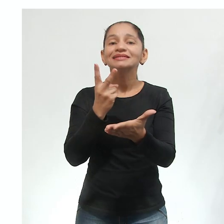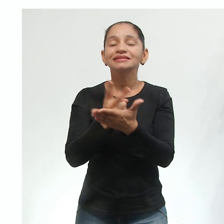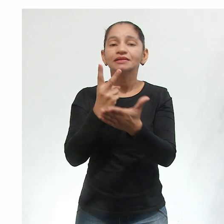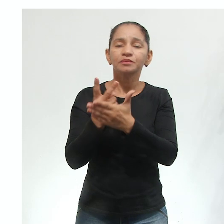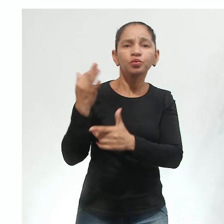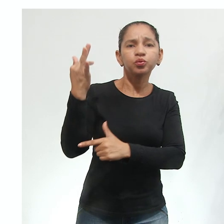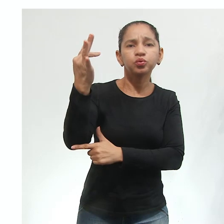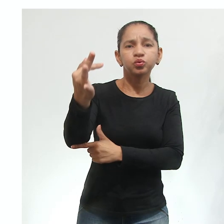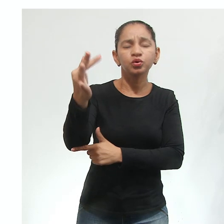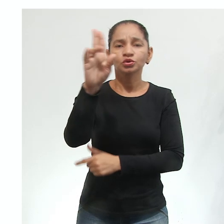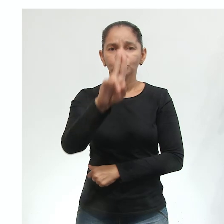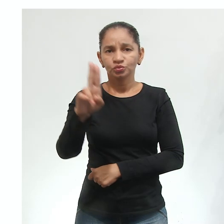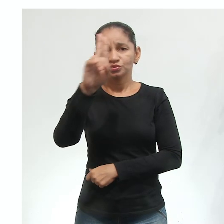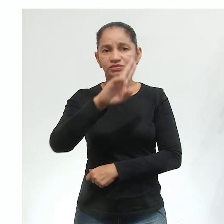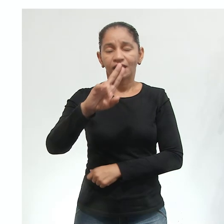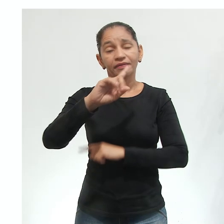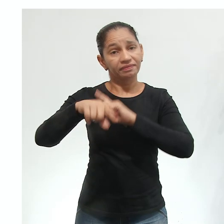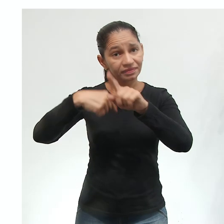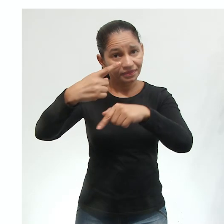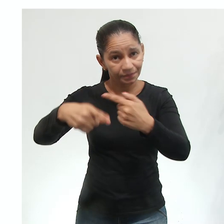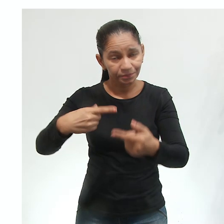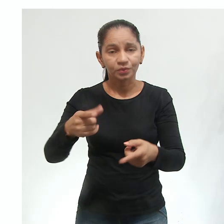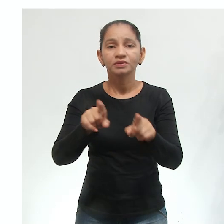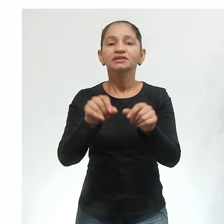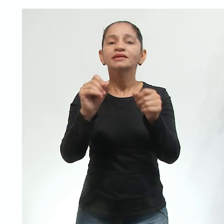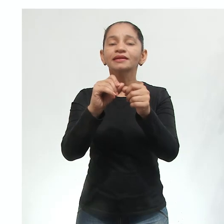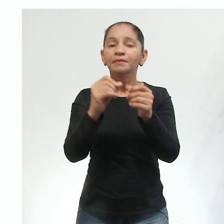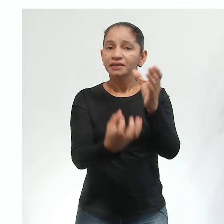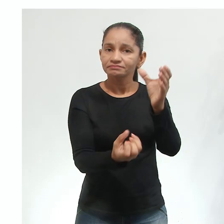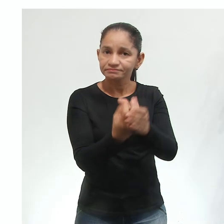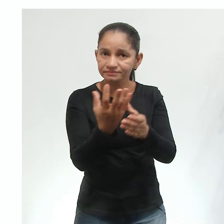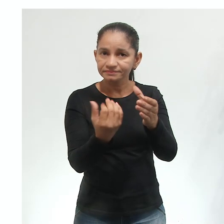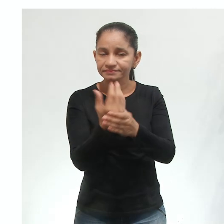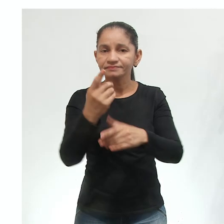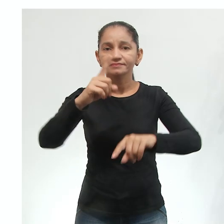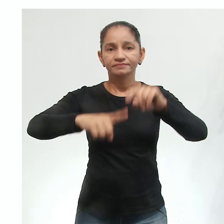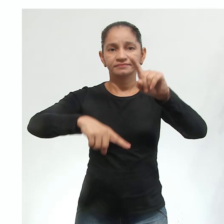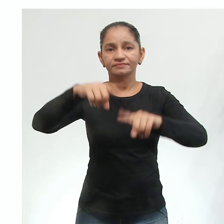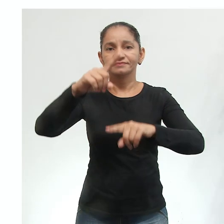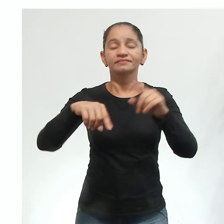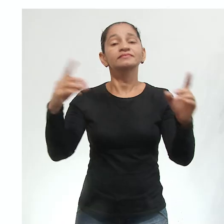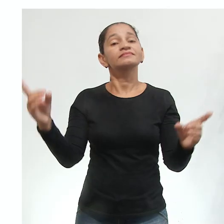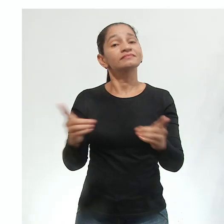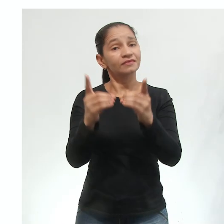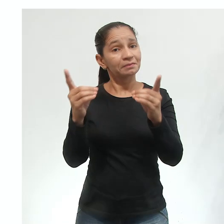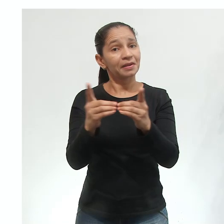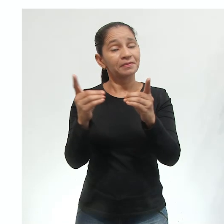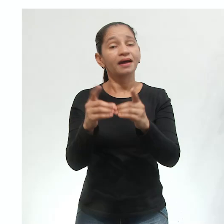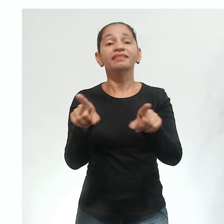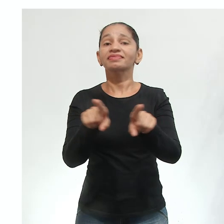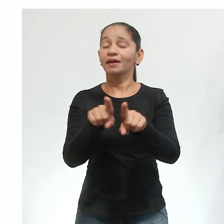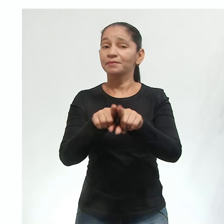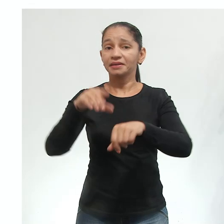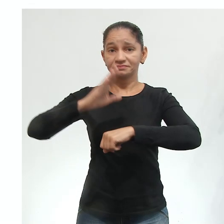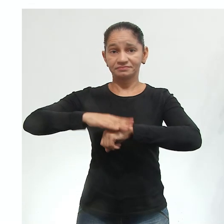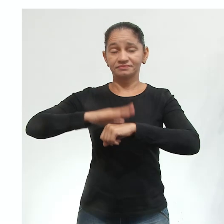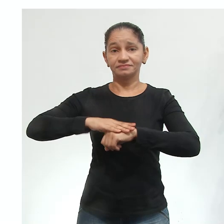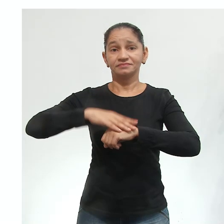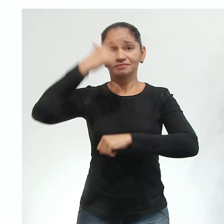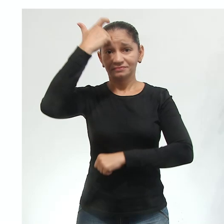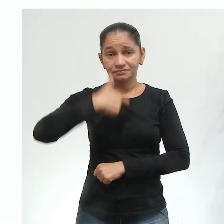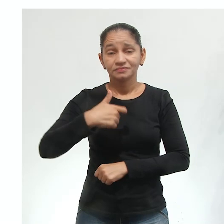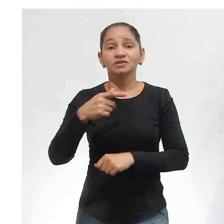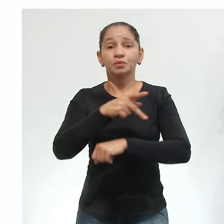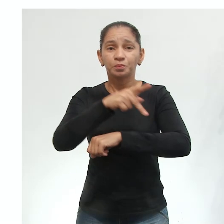o futuro. A arte de elaborar materiais didáticos significativos. O professor tem que ser o